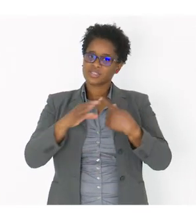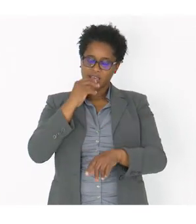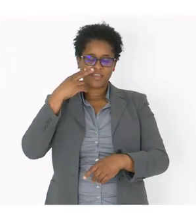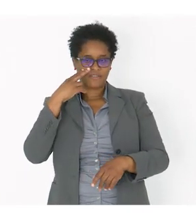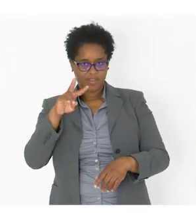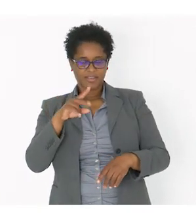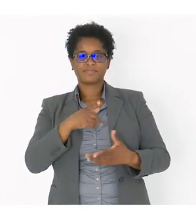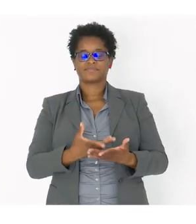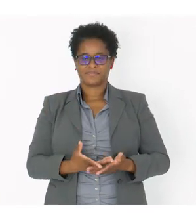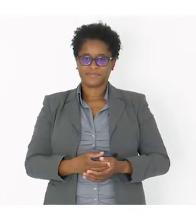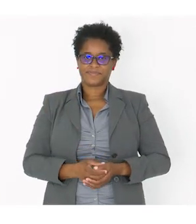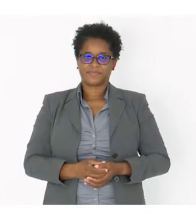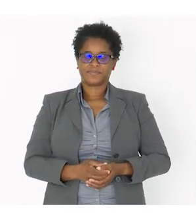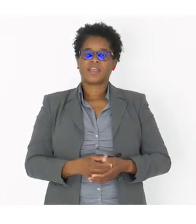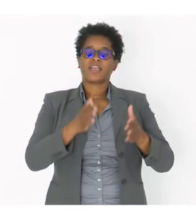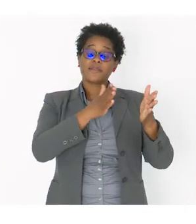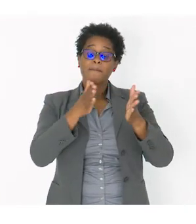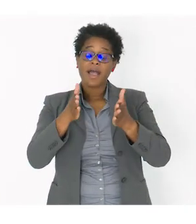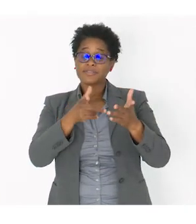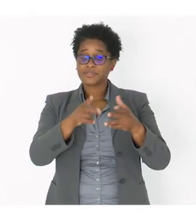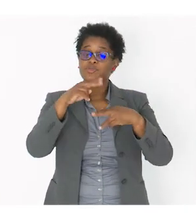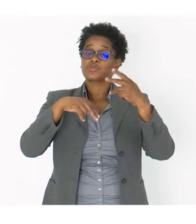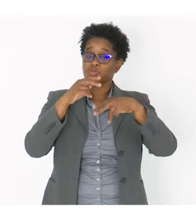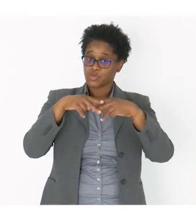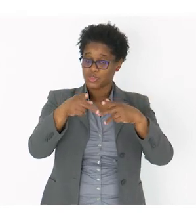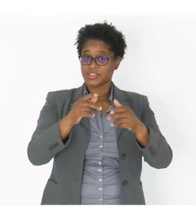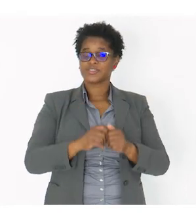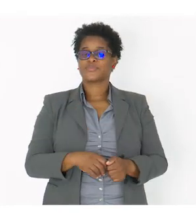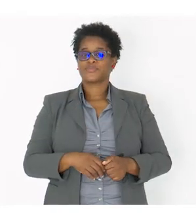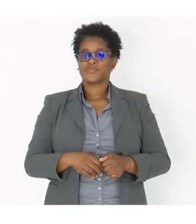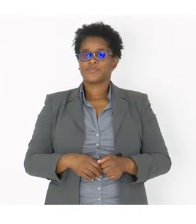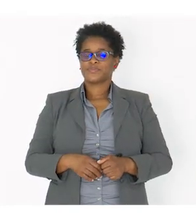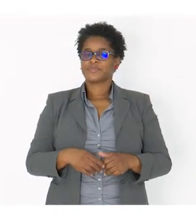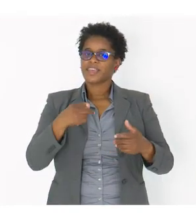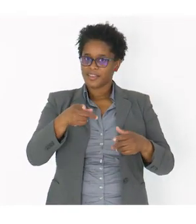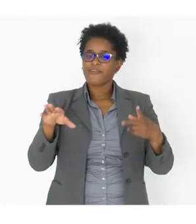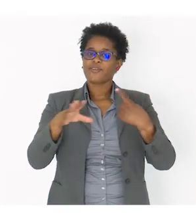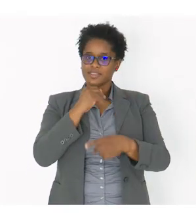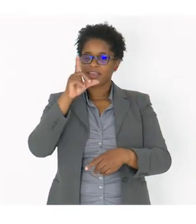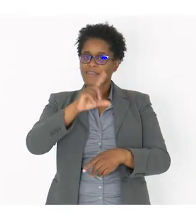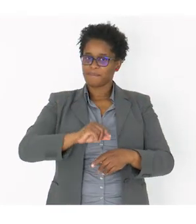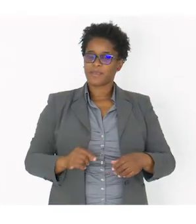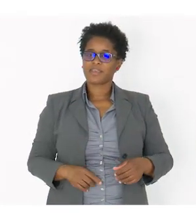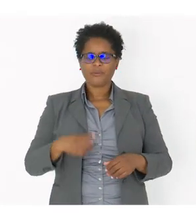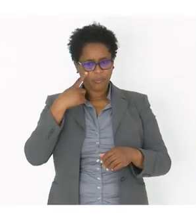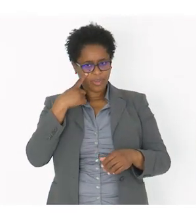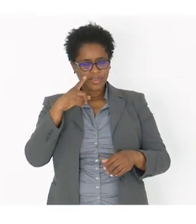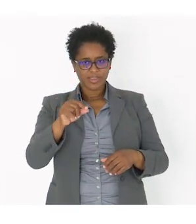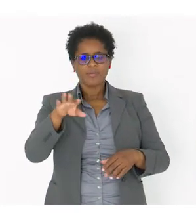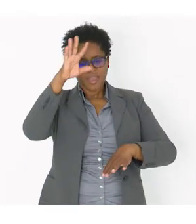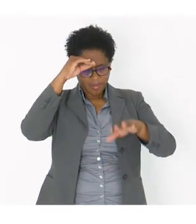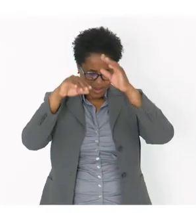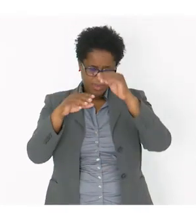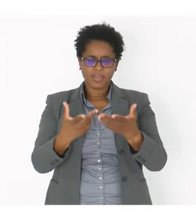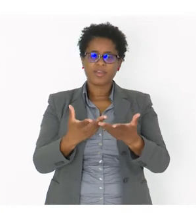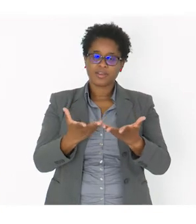conseguem ver as partes constituintes. E ali conseguem também conhecer e